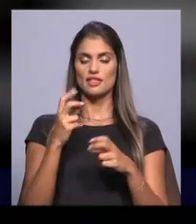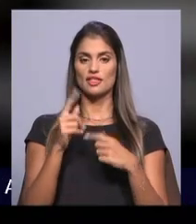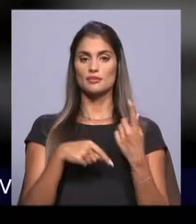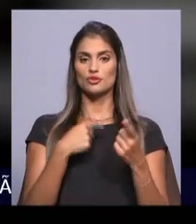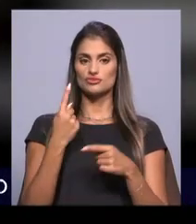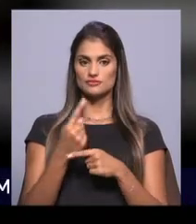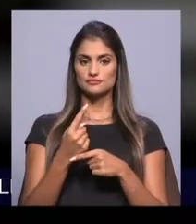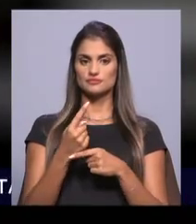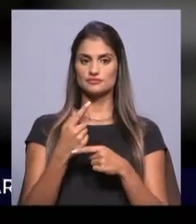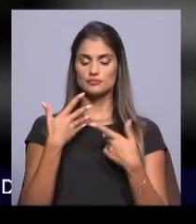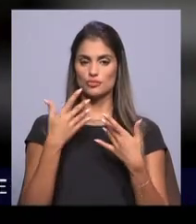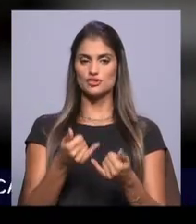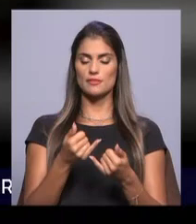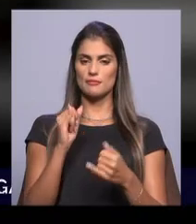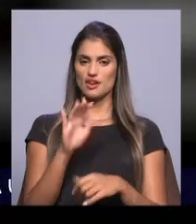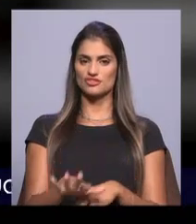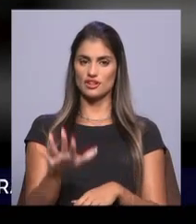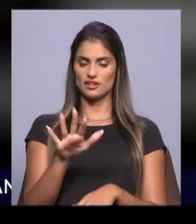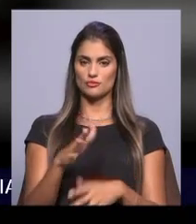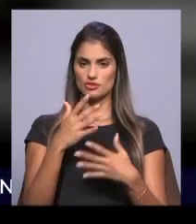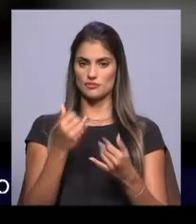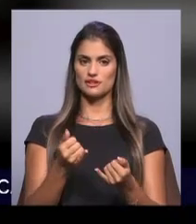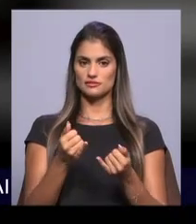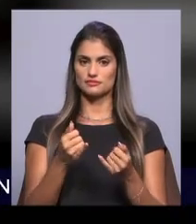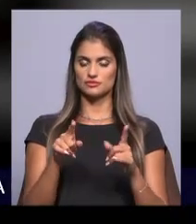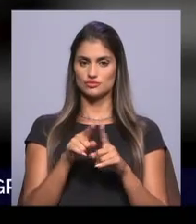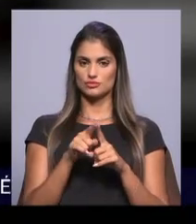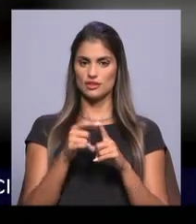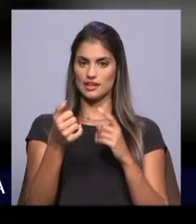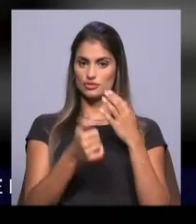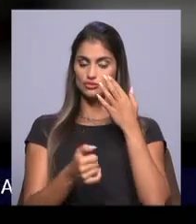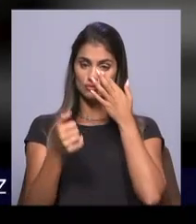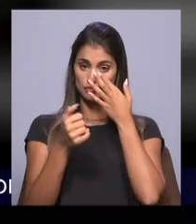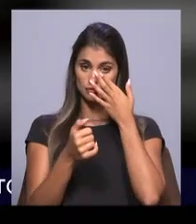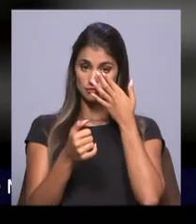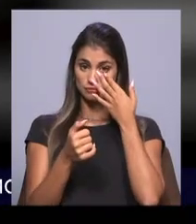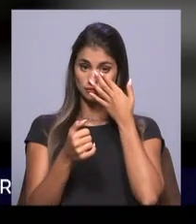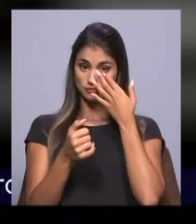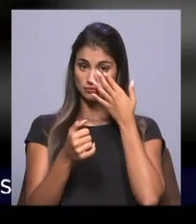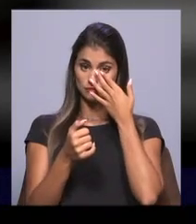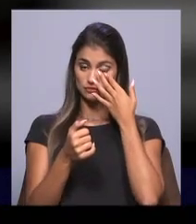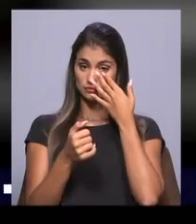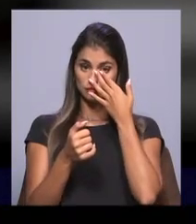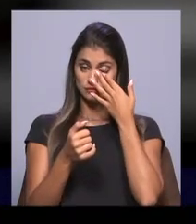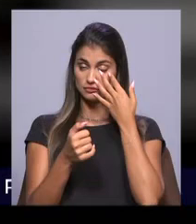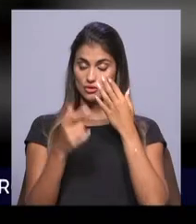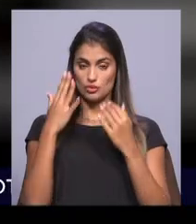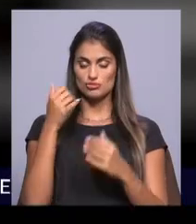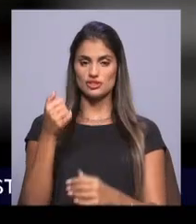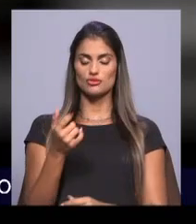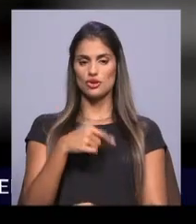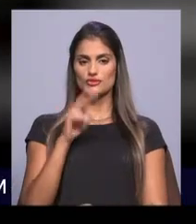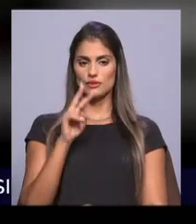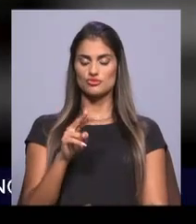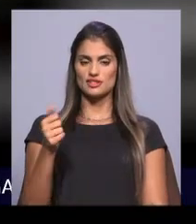Depois, a próxima imagem, esta aqui, é um quinteto, Cristiana. Quinteto leva-nos para o número 5 e nós vemos